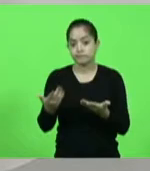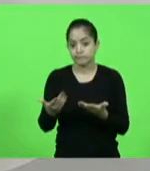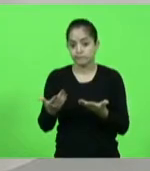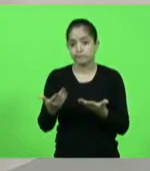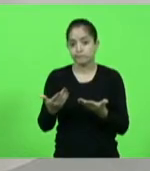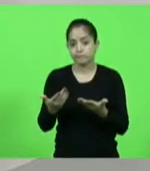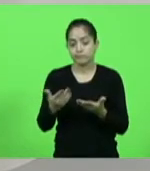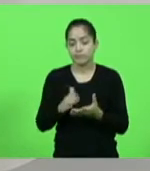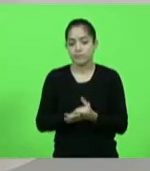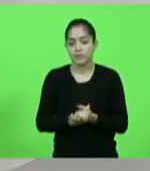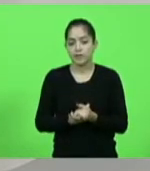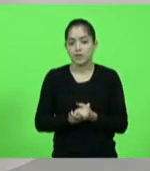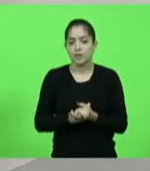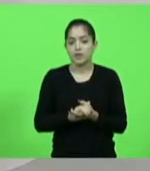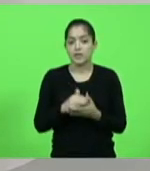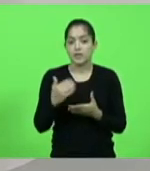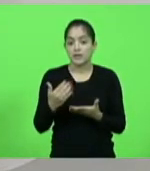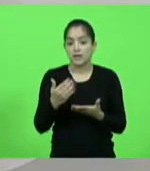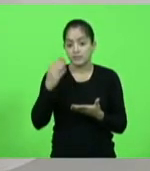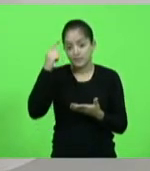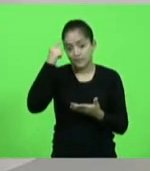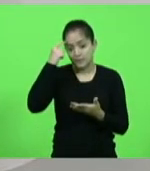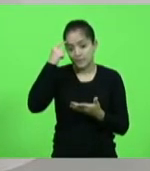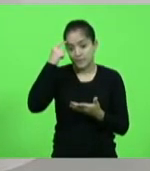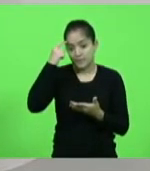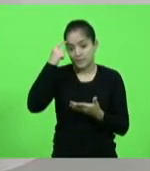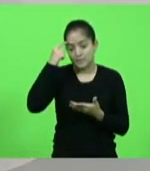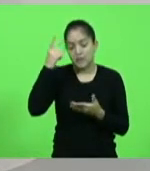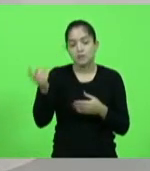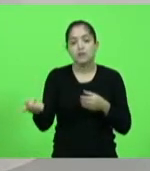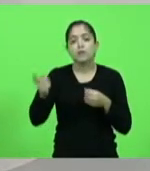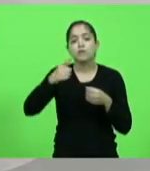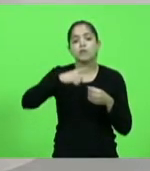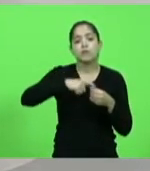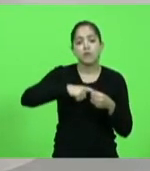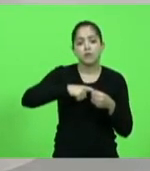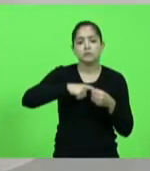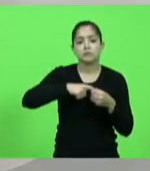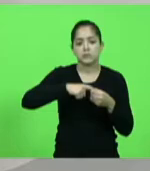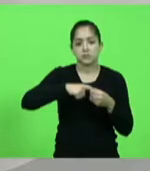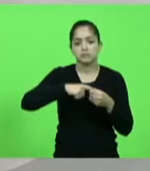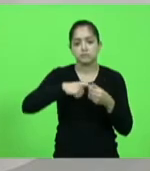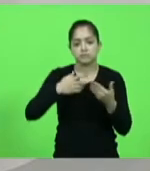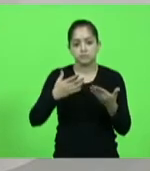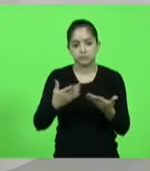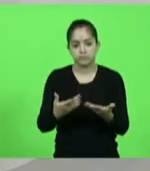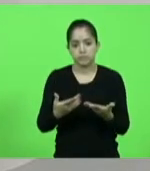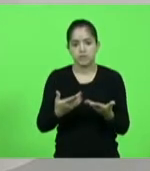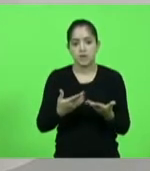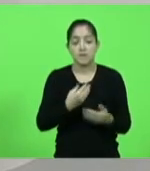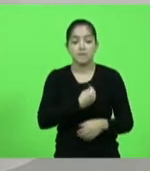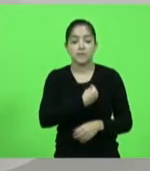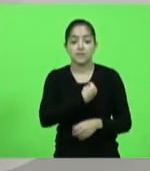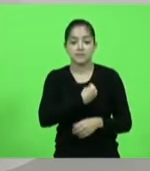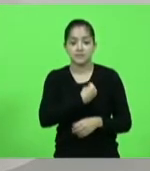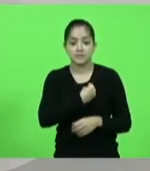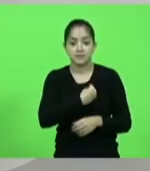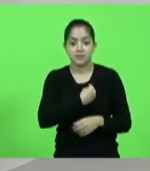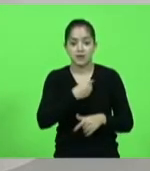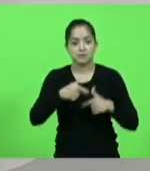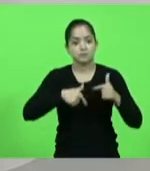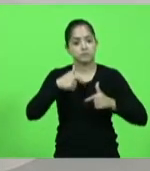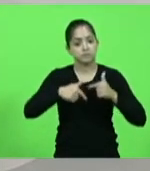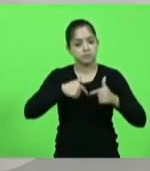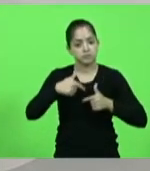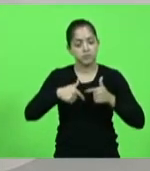pandemia, nós temos que pensar na retomada das atividades jurisdicionais presenciais no Estado.